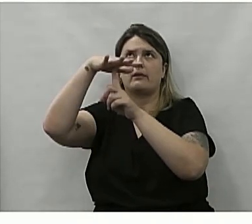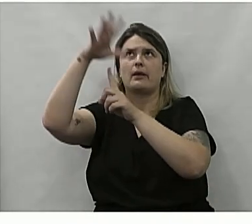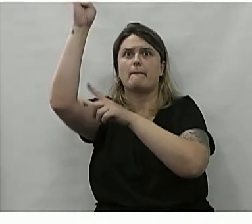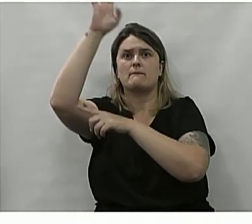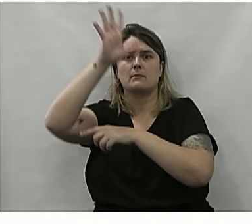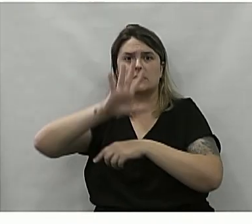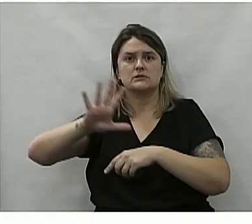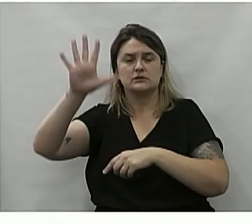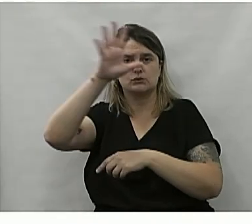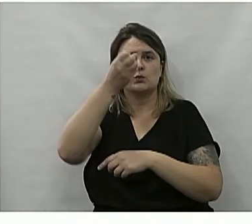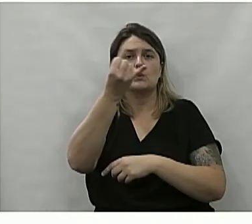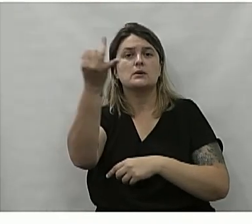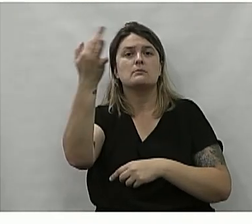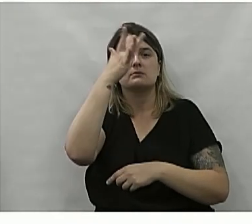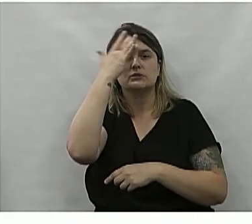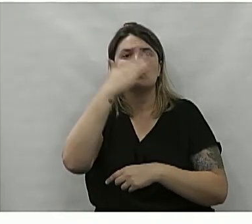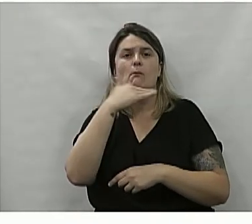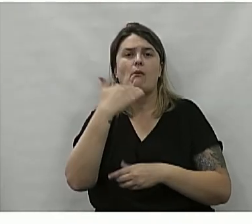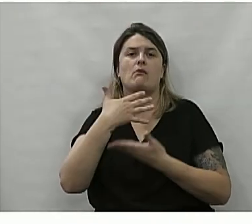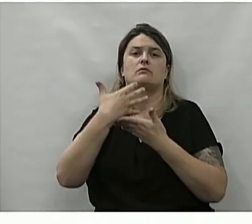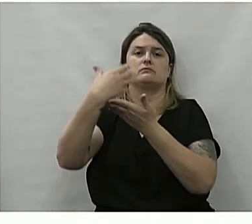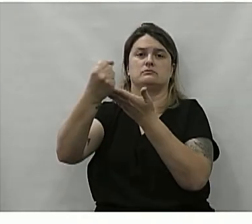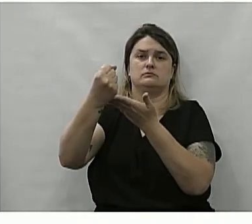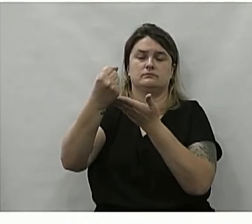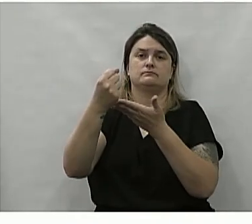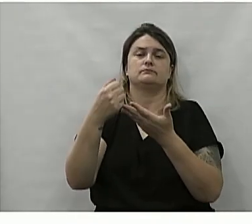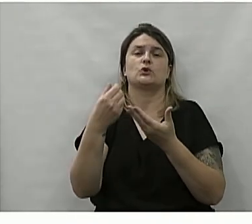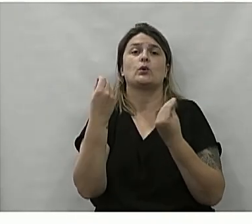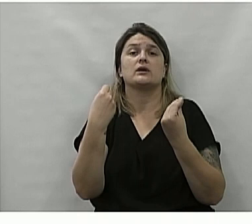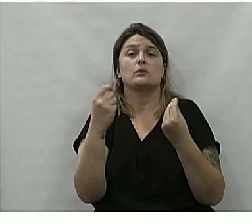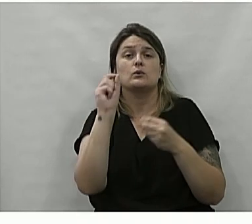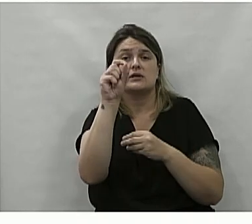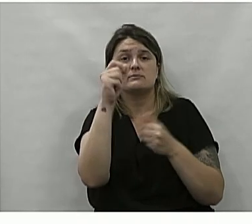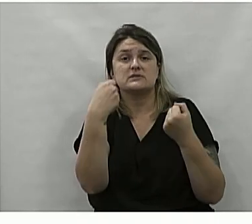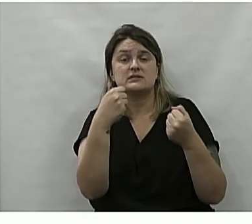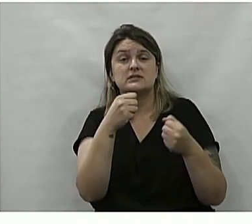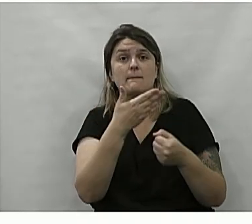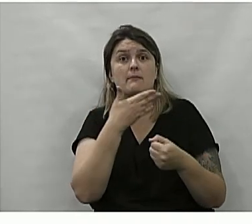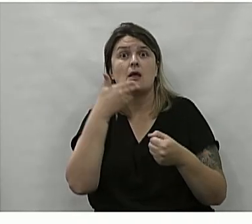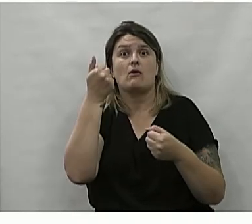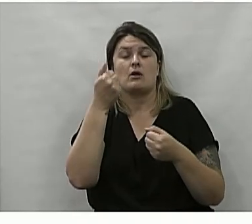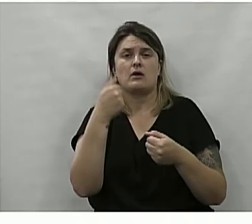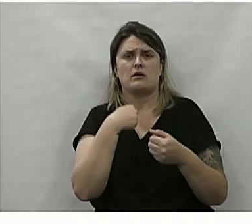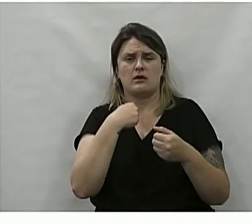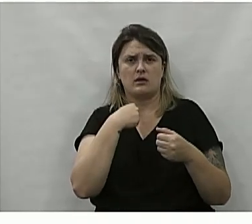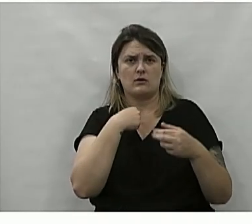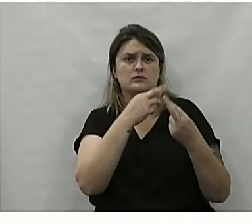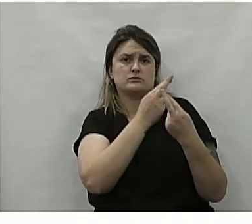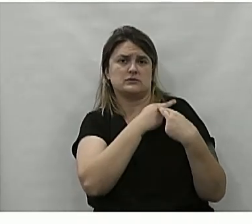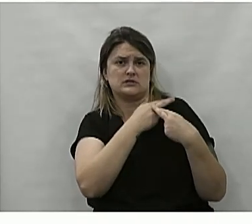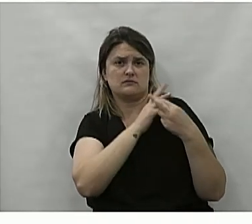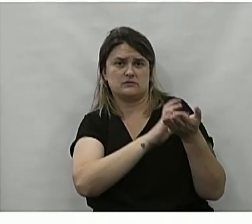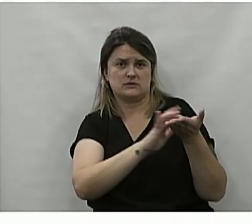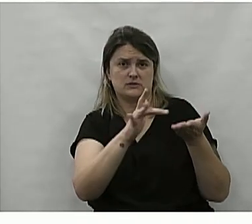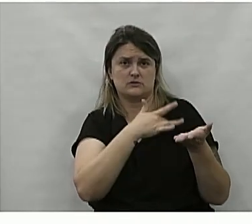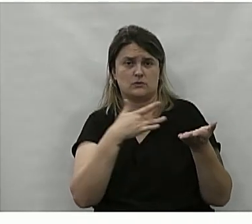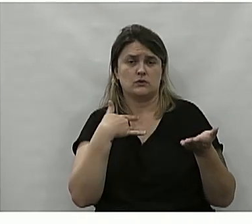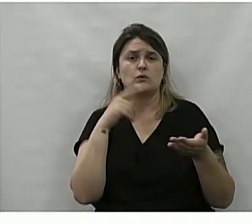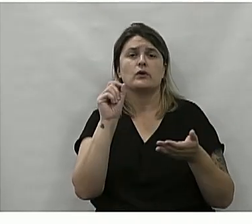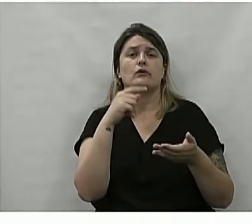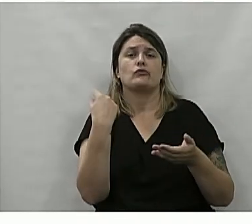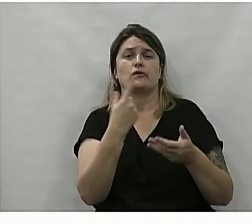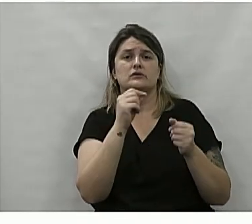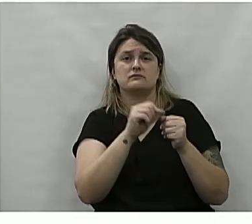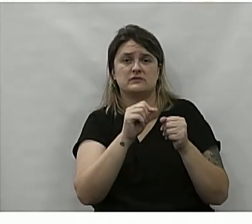E as melhorias Portanto Nesses últimos Dois anos Em que estou à frente Da pasta da saúde Houve então